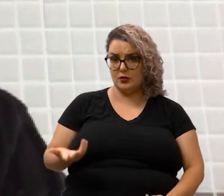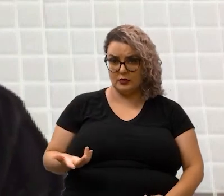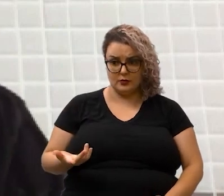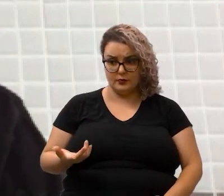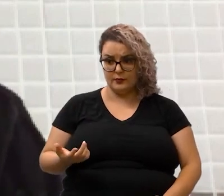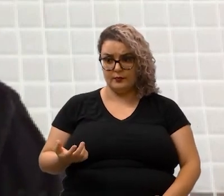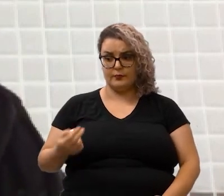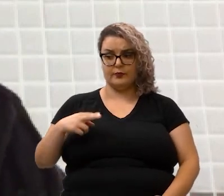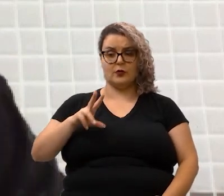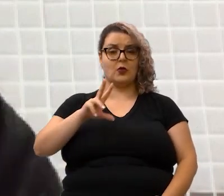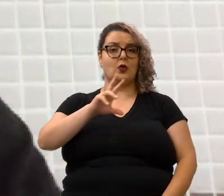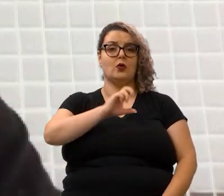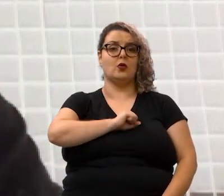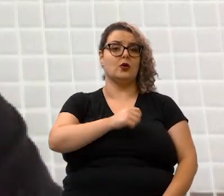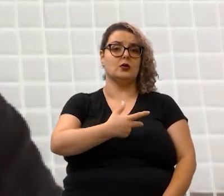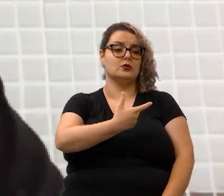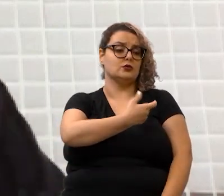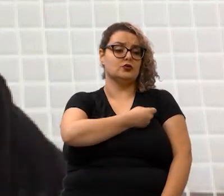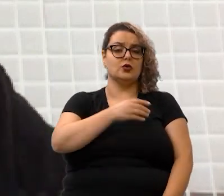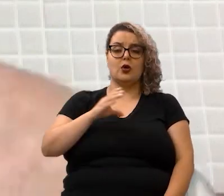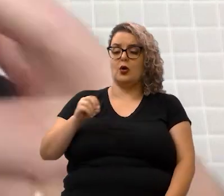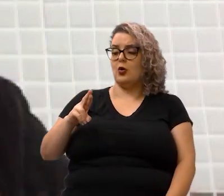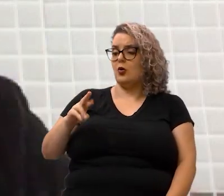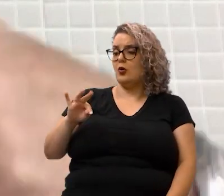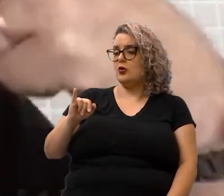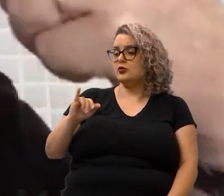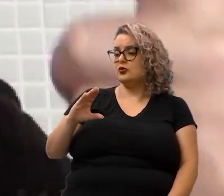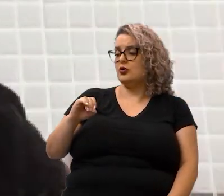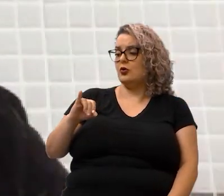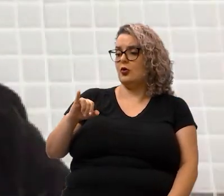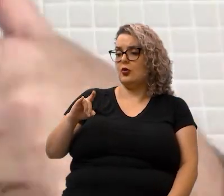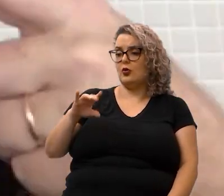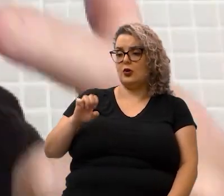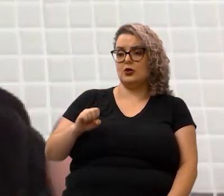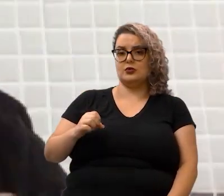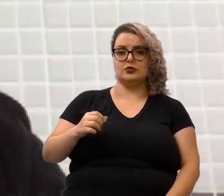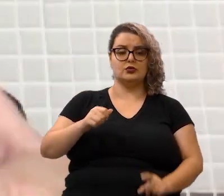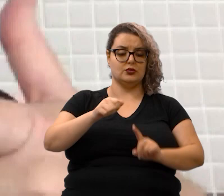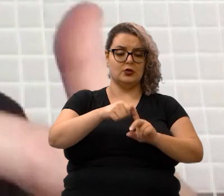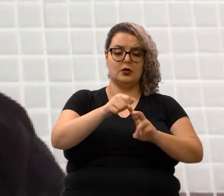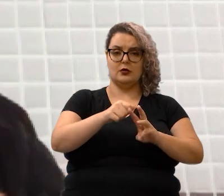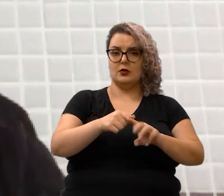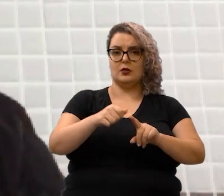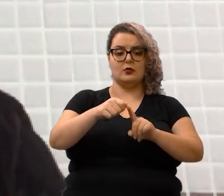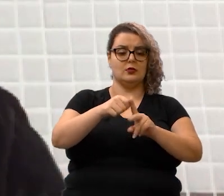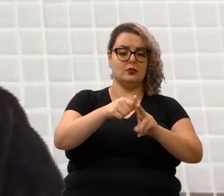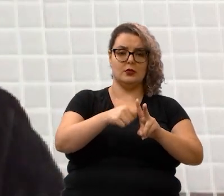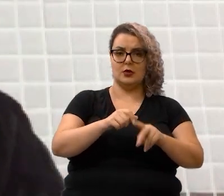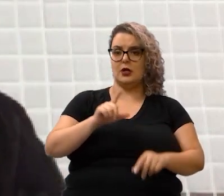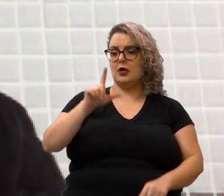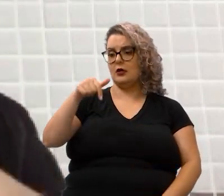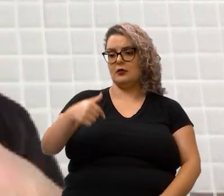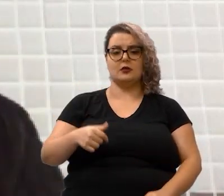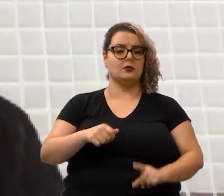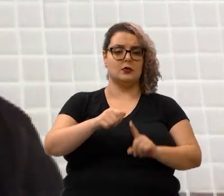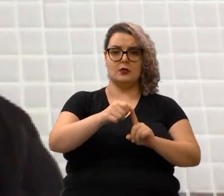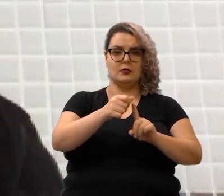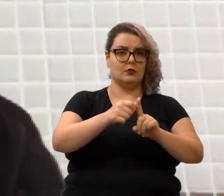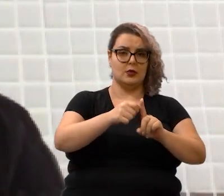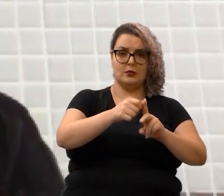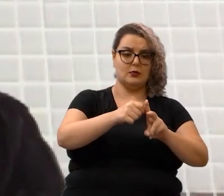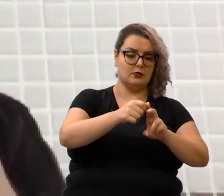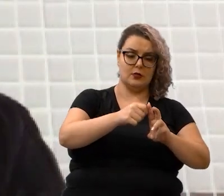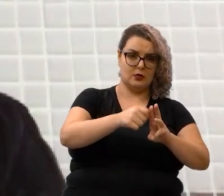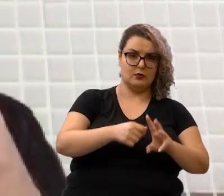não hormonal, ou gosta de tomar uma injeção de corticoide de 3 em 3 meses, de 2 em 2 meses, aí depois é de mês em